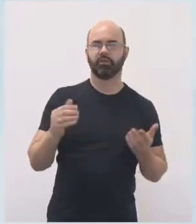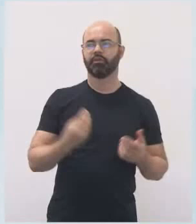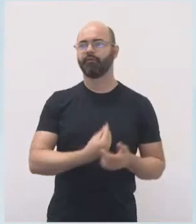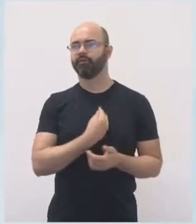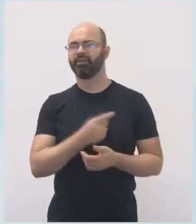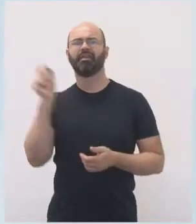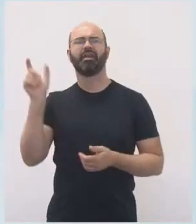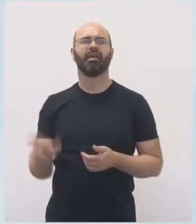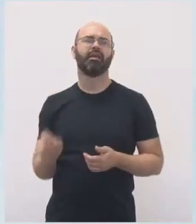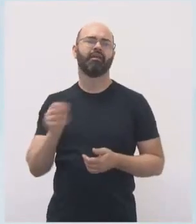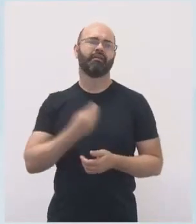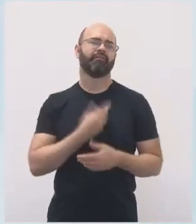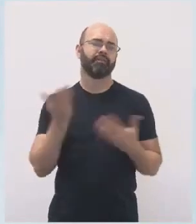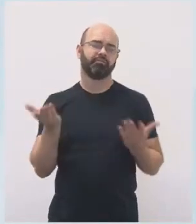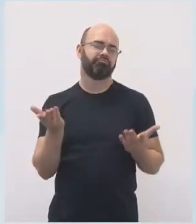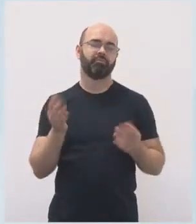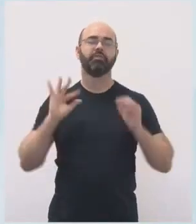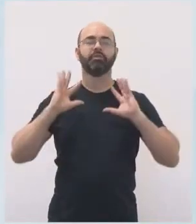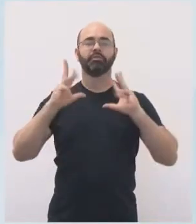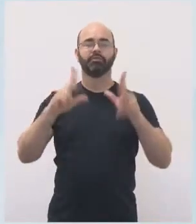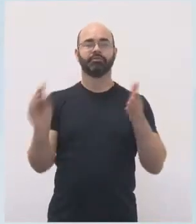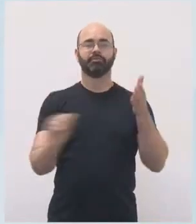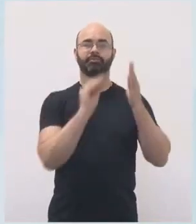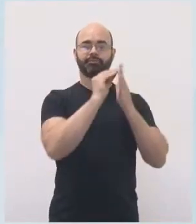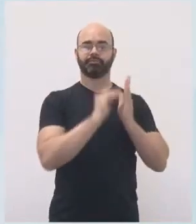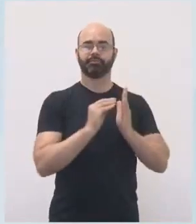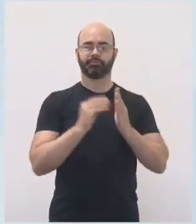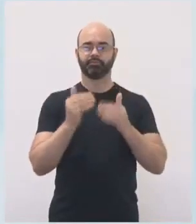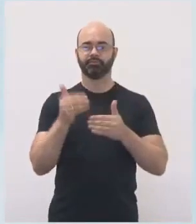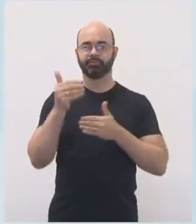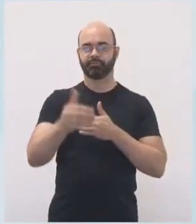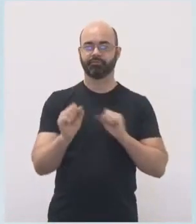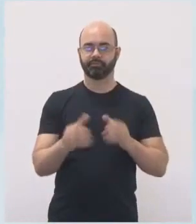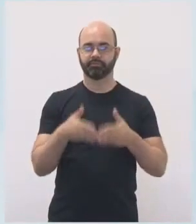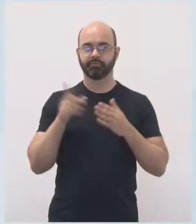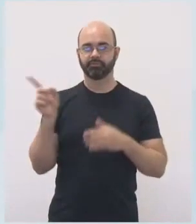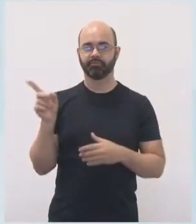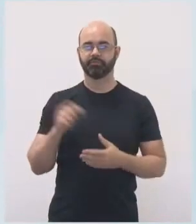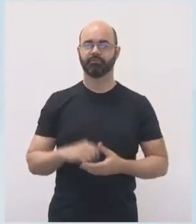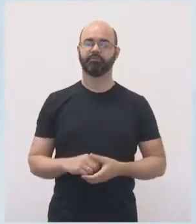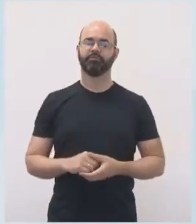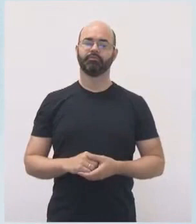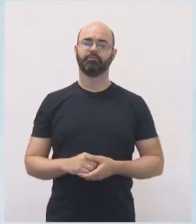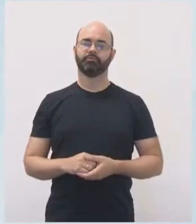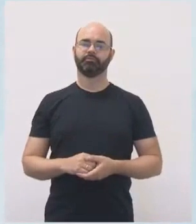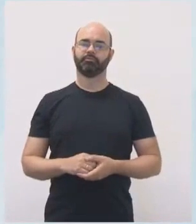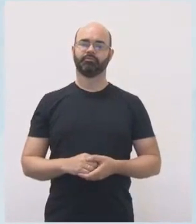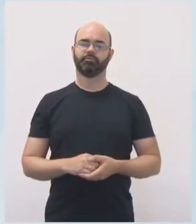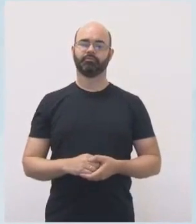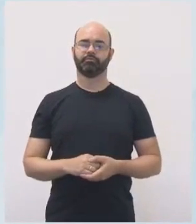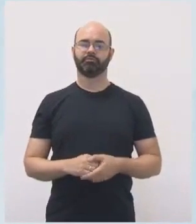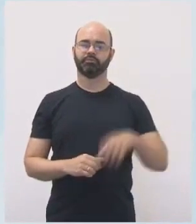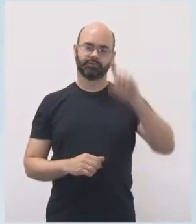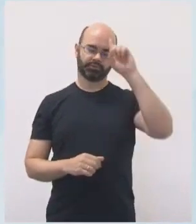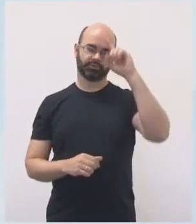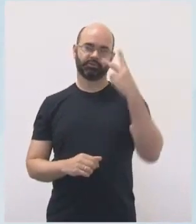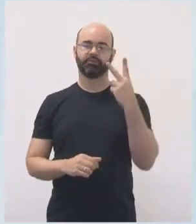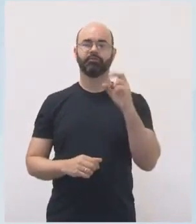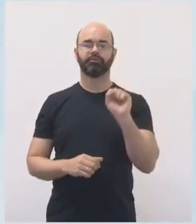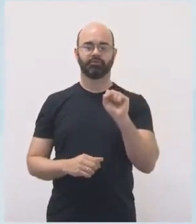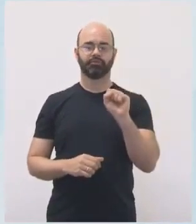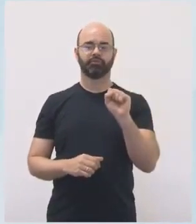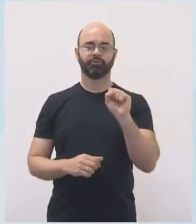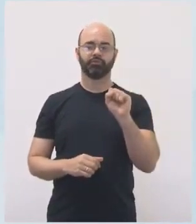vida como um todo. Então, pode passar, por favor. Aí a gente vai ter no próprio dia 28